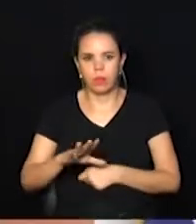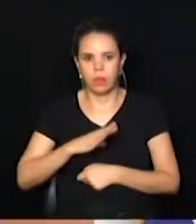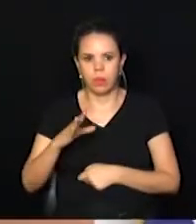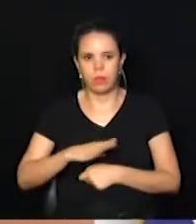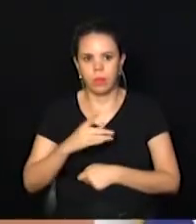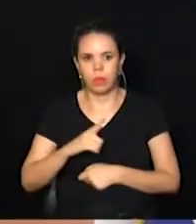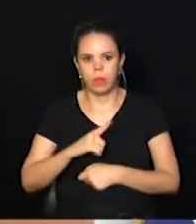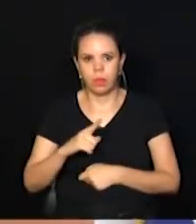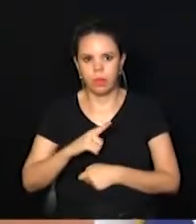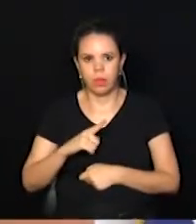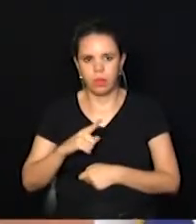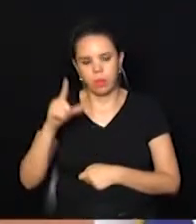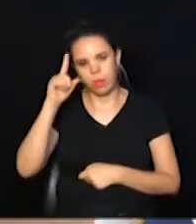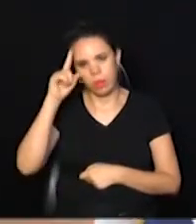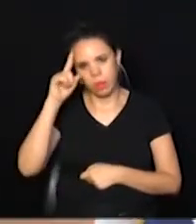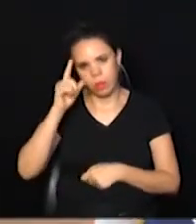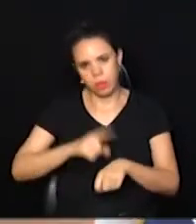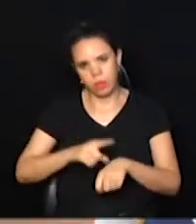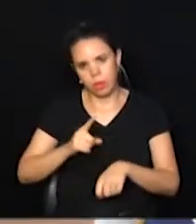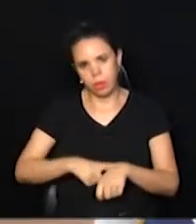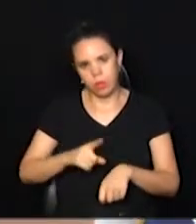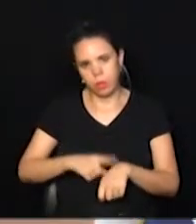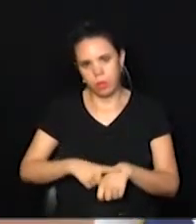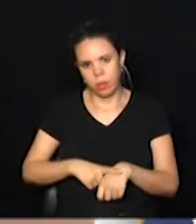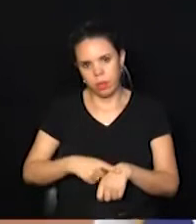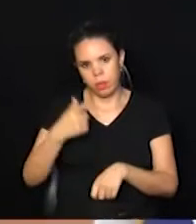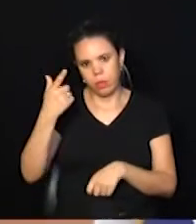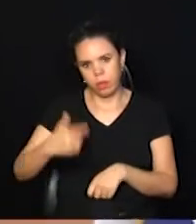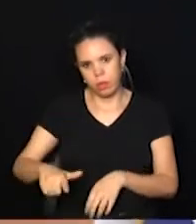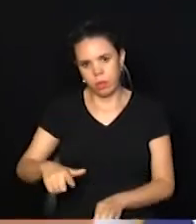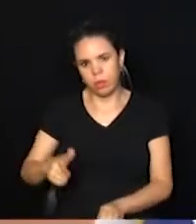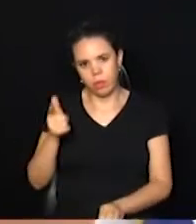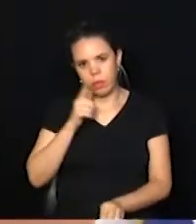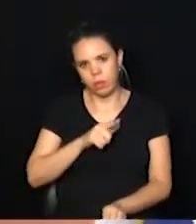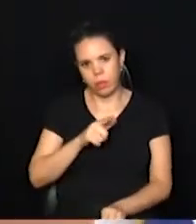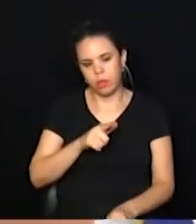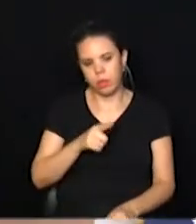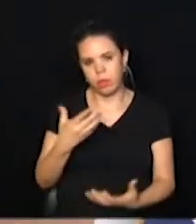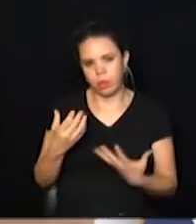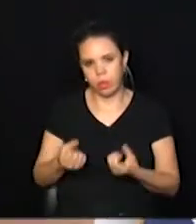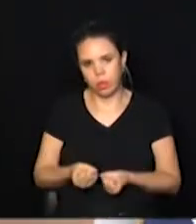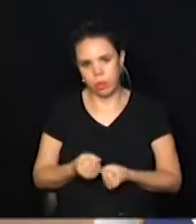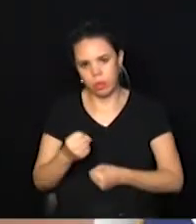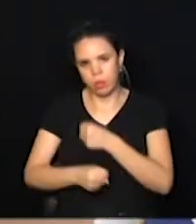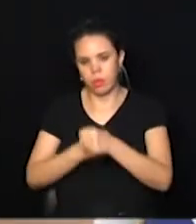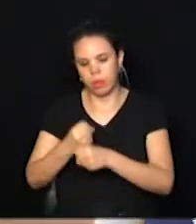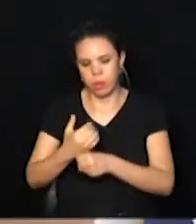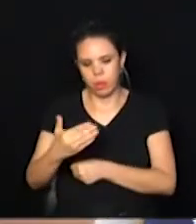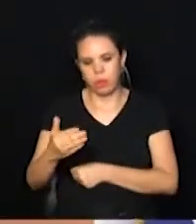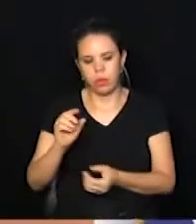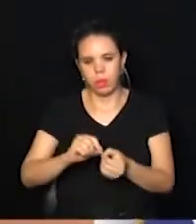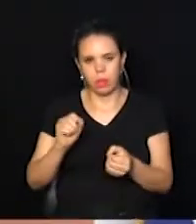temos que ter todos os dias, todos os momentos, e, de novo, quando ganharmos as eleições, e vamos ganhar o ano que vem, é